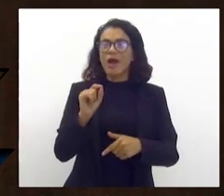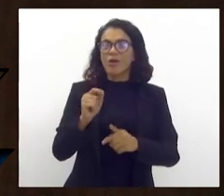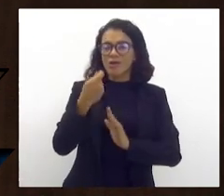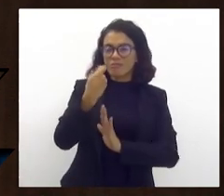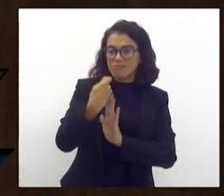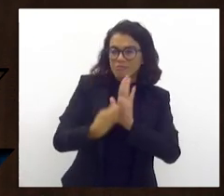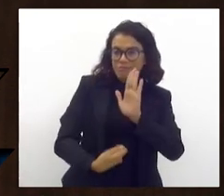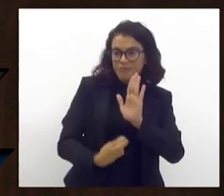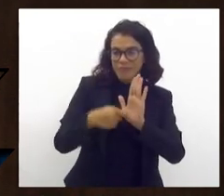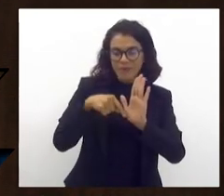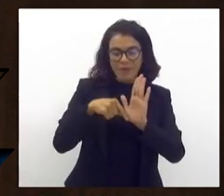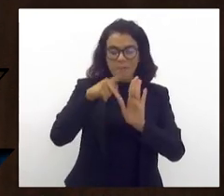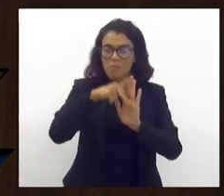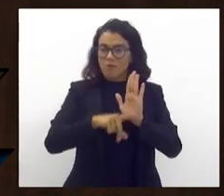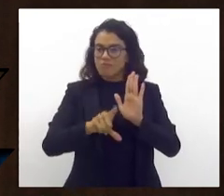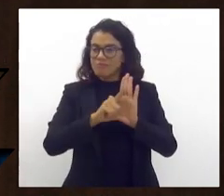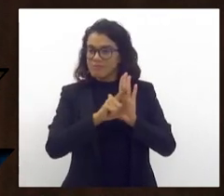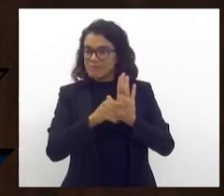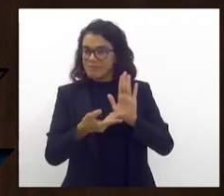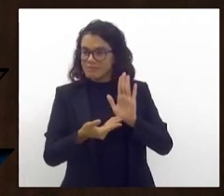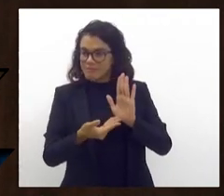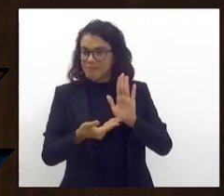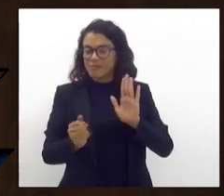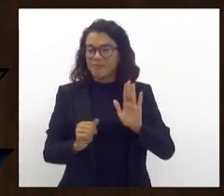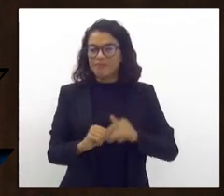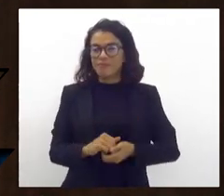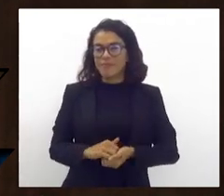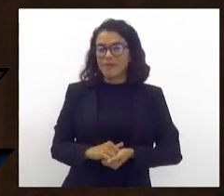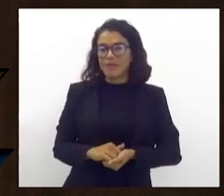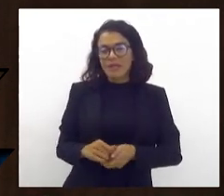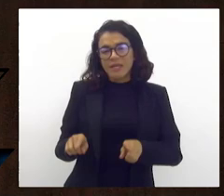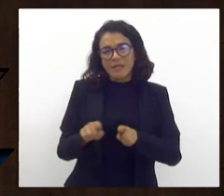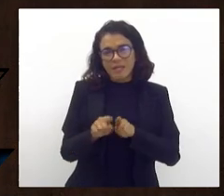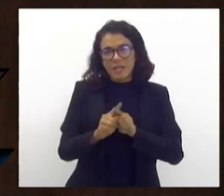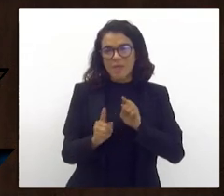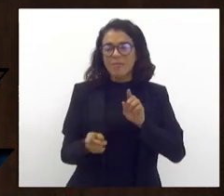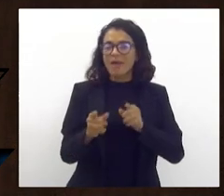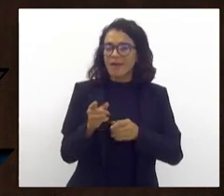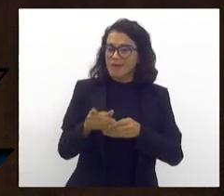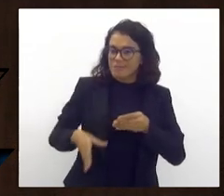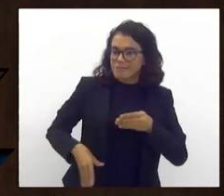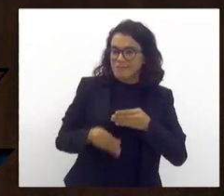subscrever esse projeto de lei. E